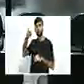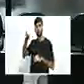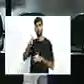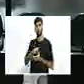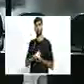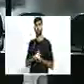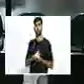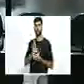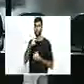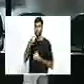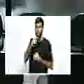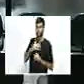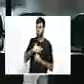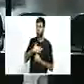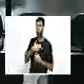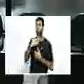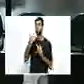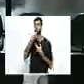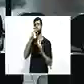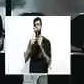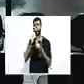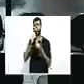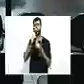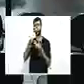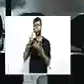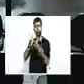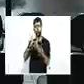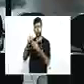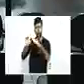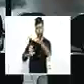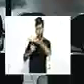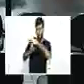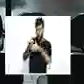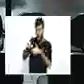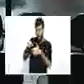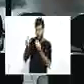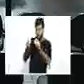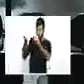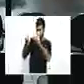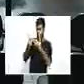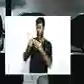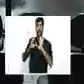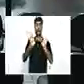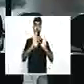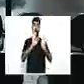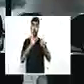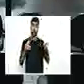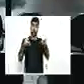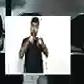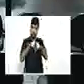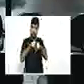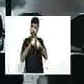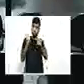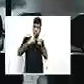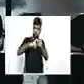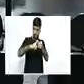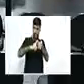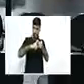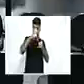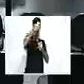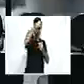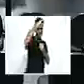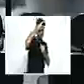questão de dúvida esse pagamento é uma empresa que tem como que pode não é um convênio da prefeitura com Associação de